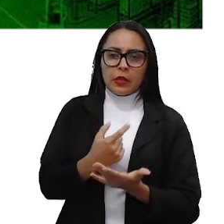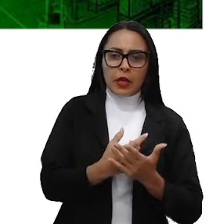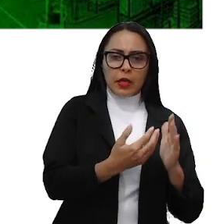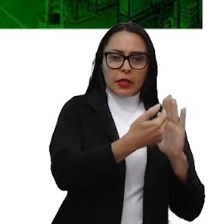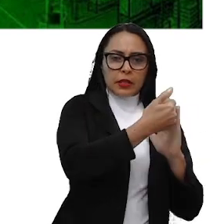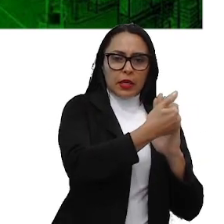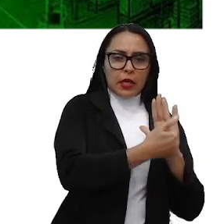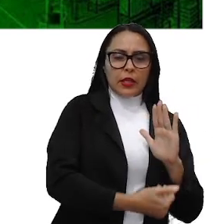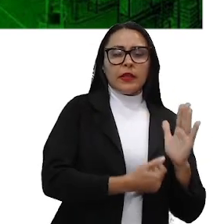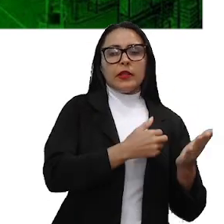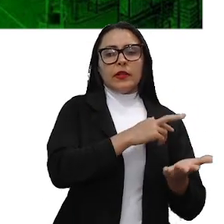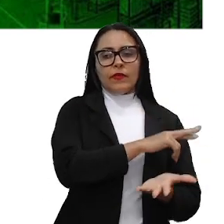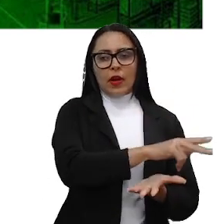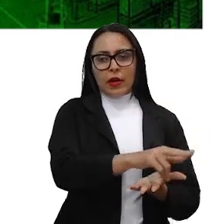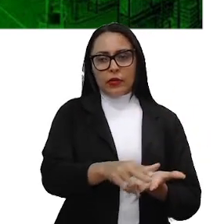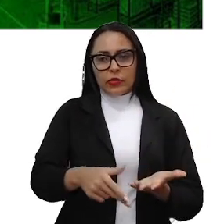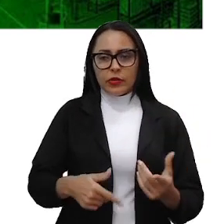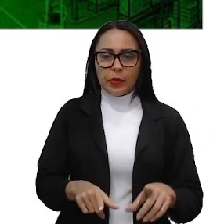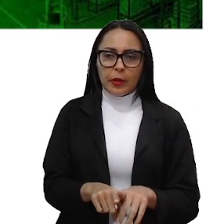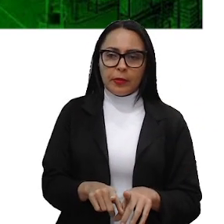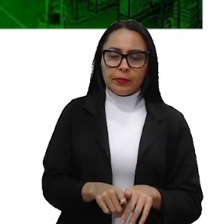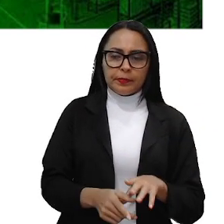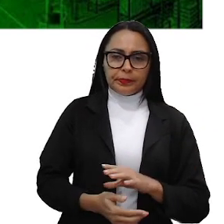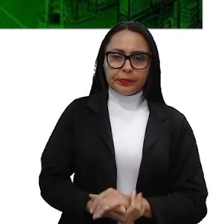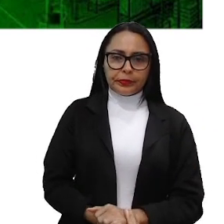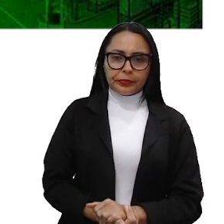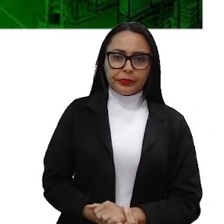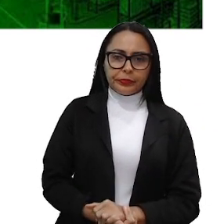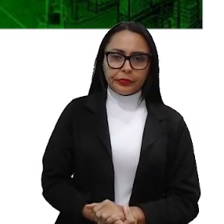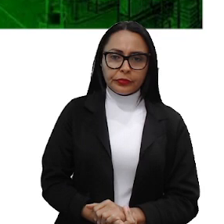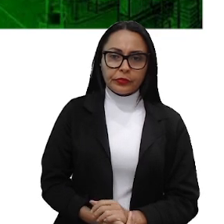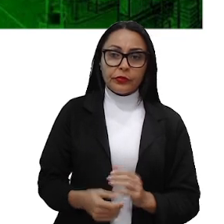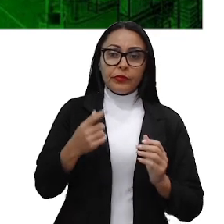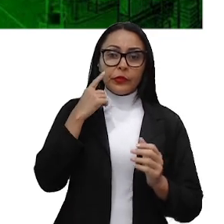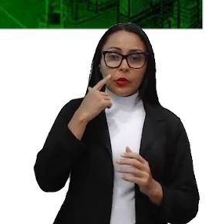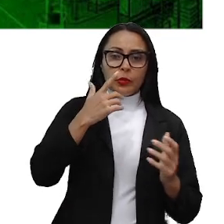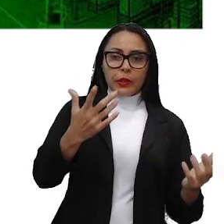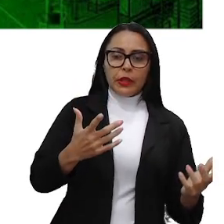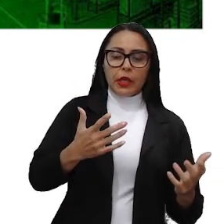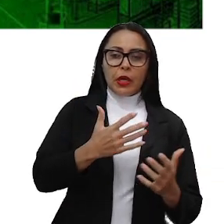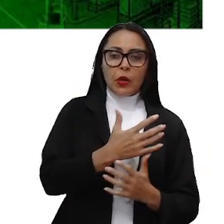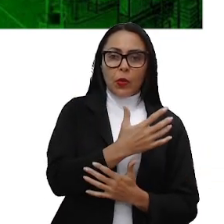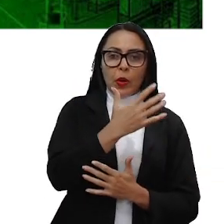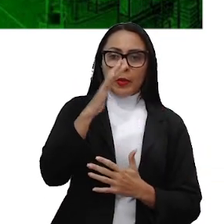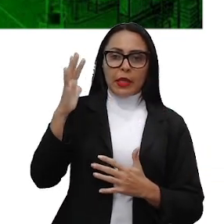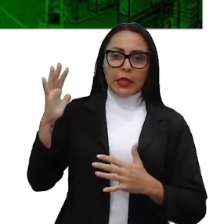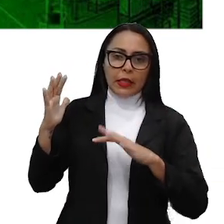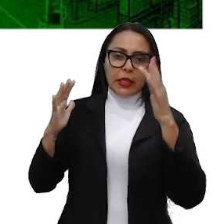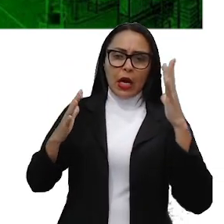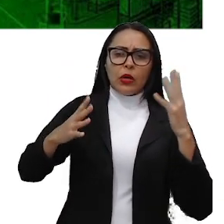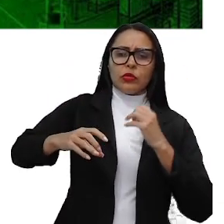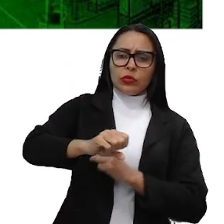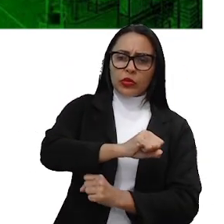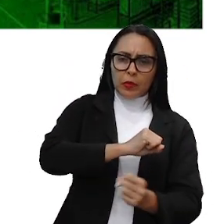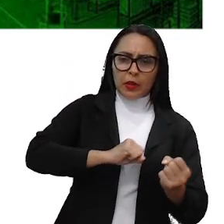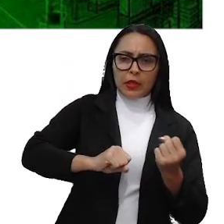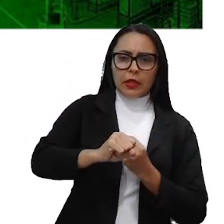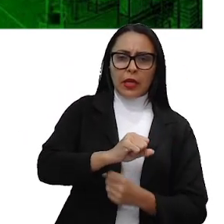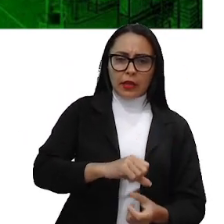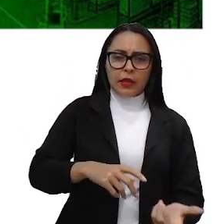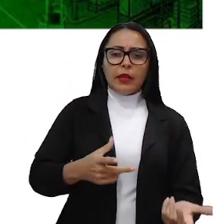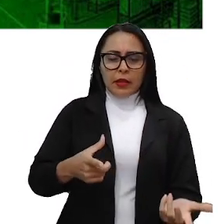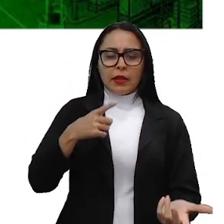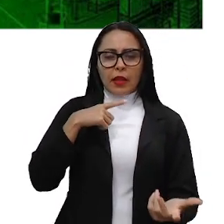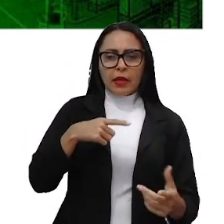receita operacional, entre outros. No pilar ambiental, as atividades de sustentabilidade relacionadas à cadeia